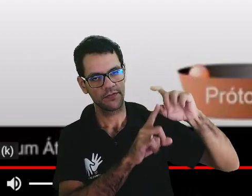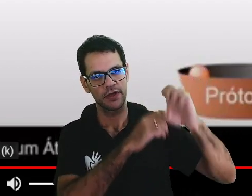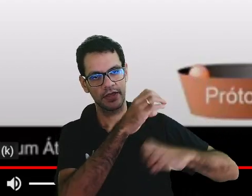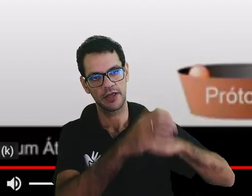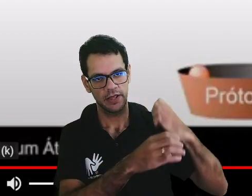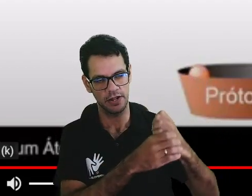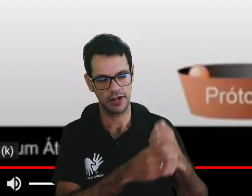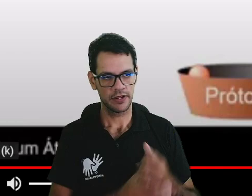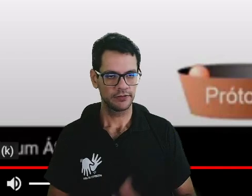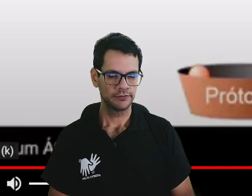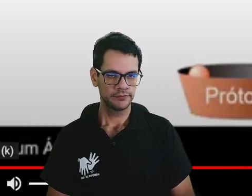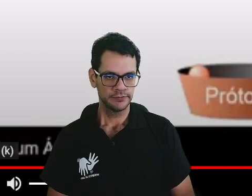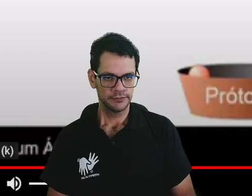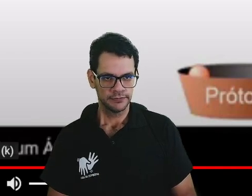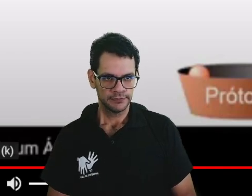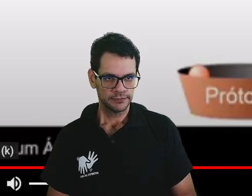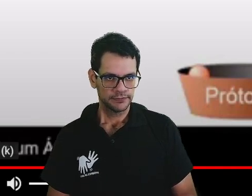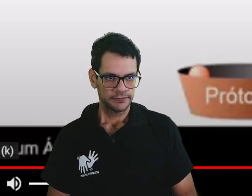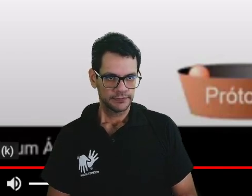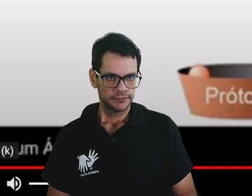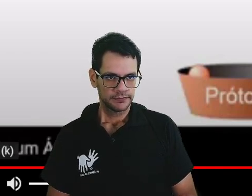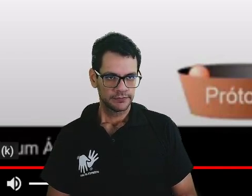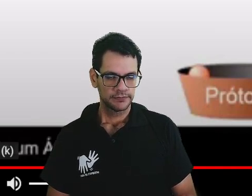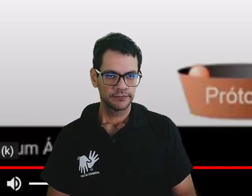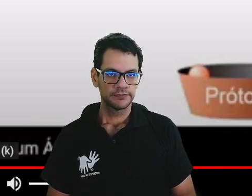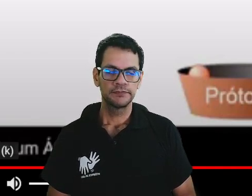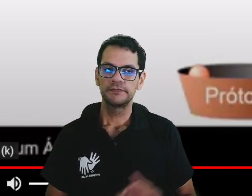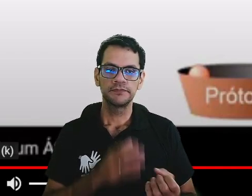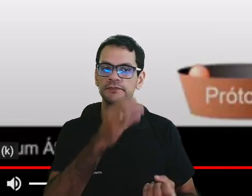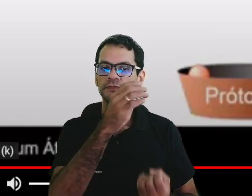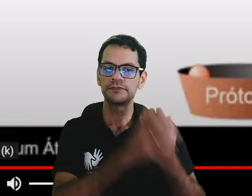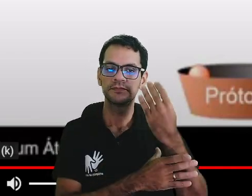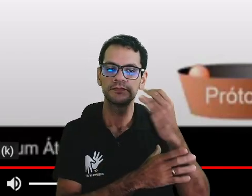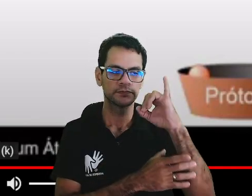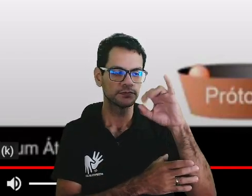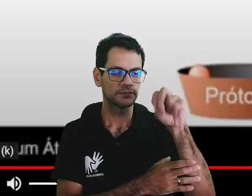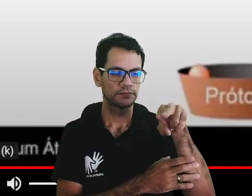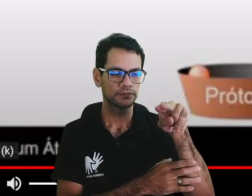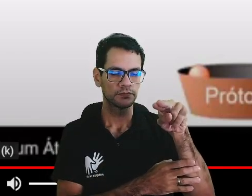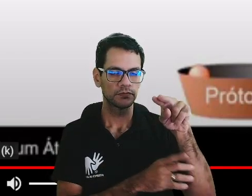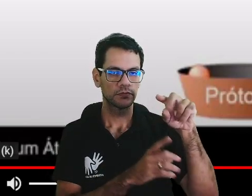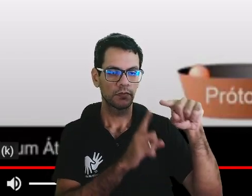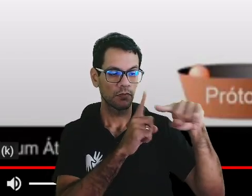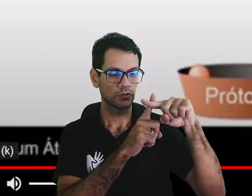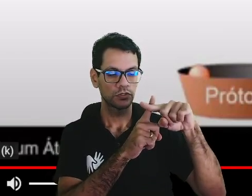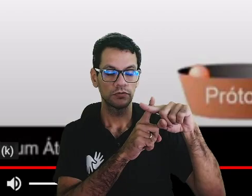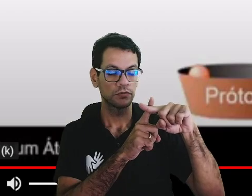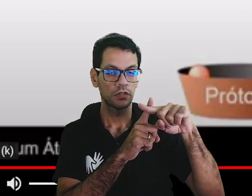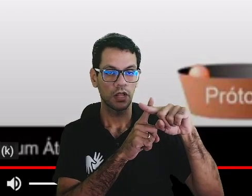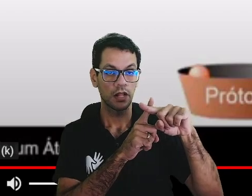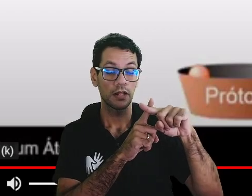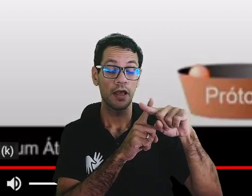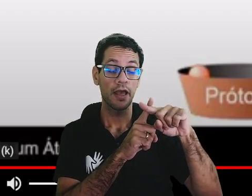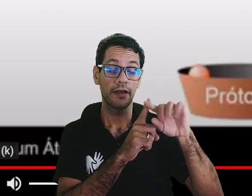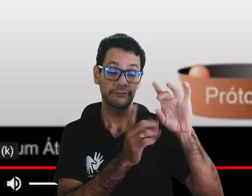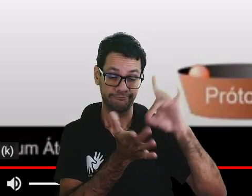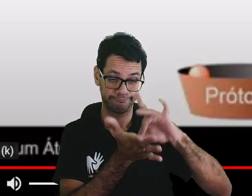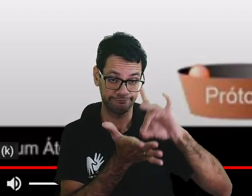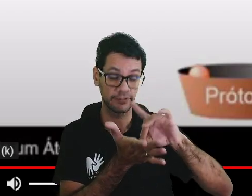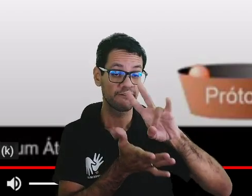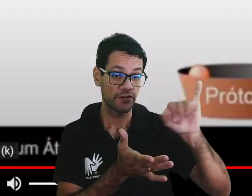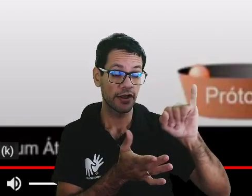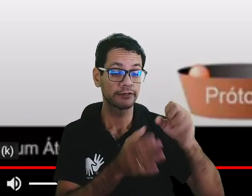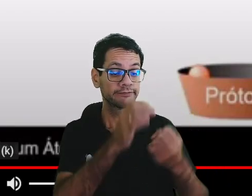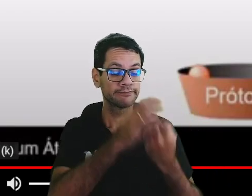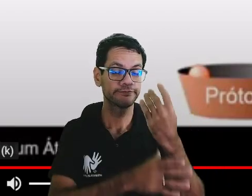íon positivo, tá? Ele vai formar íon negativo, porque ele está recebendo carga